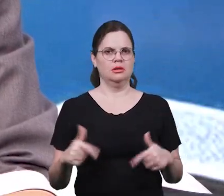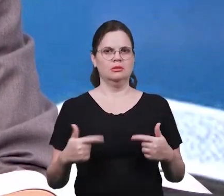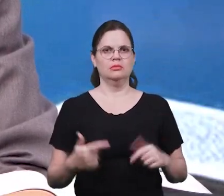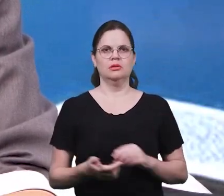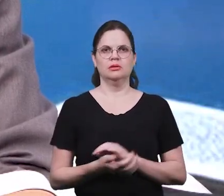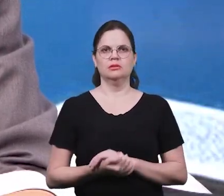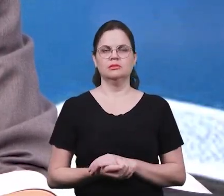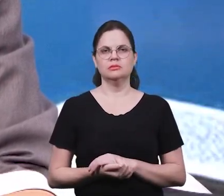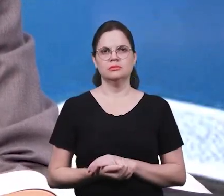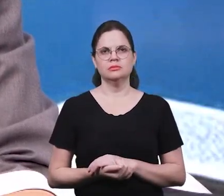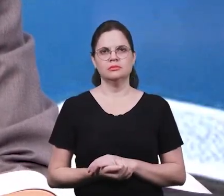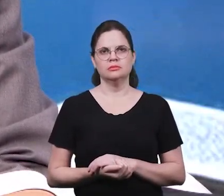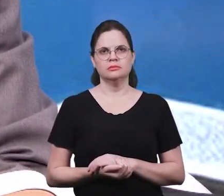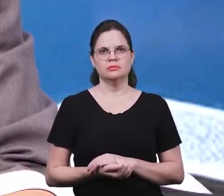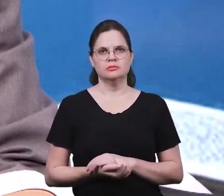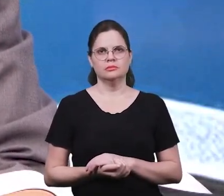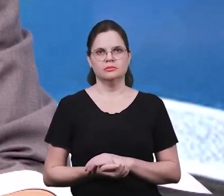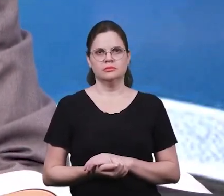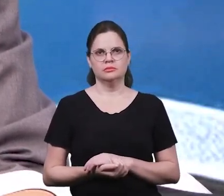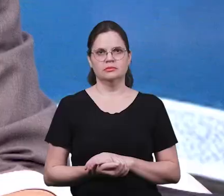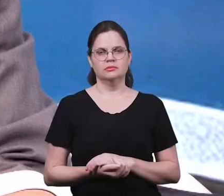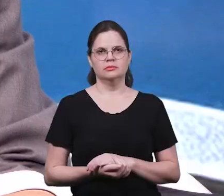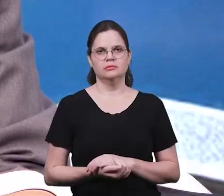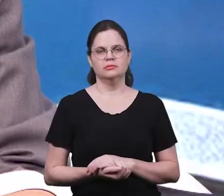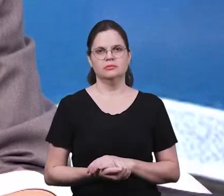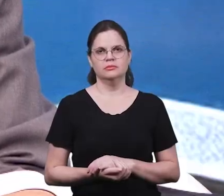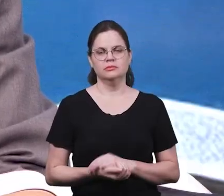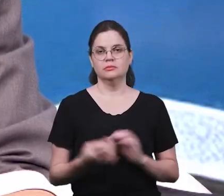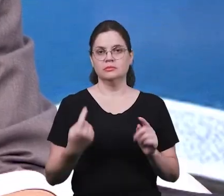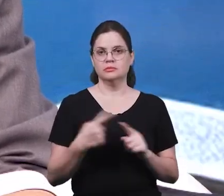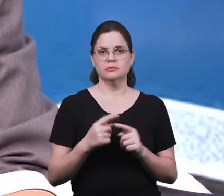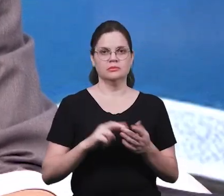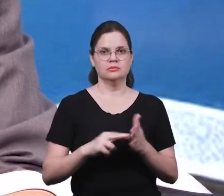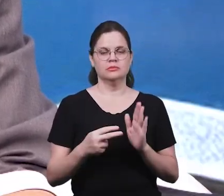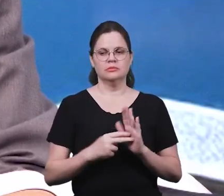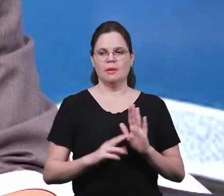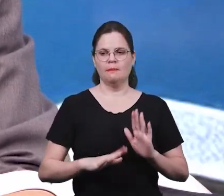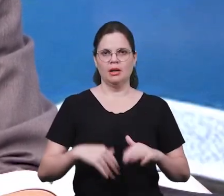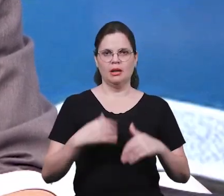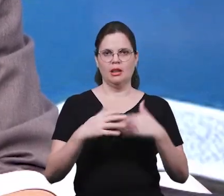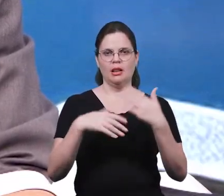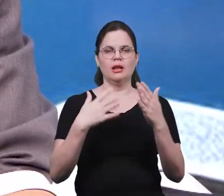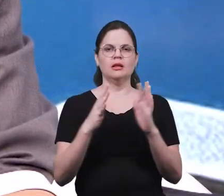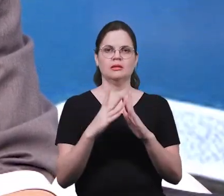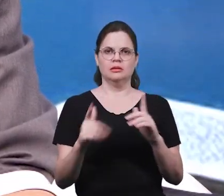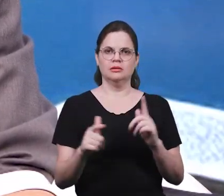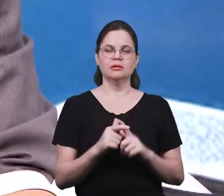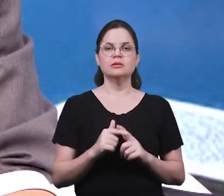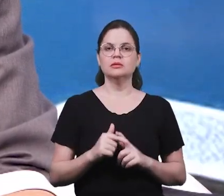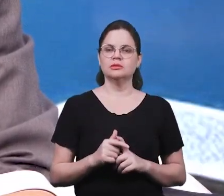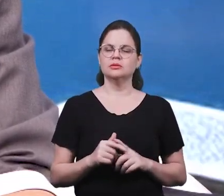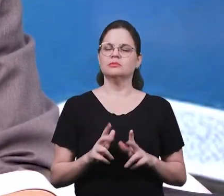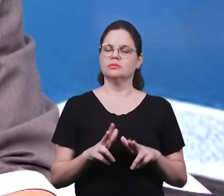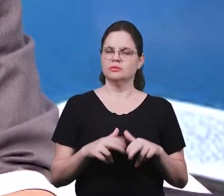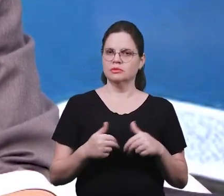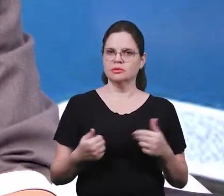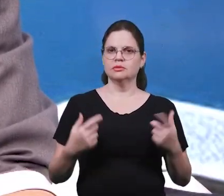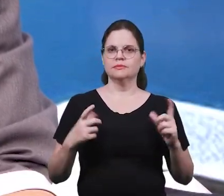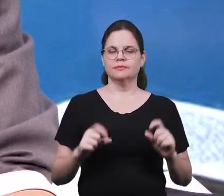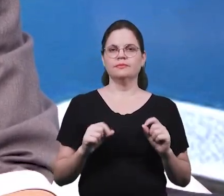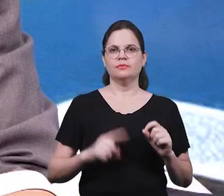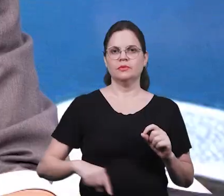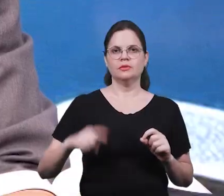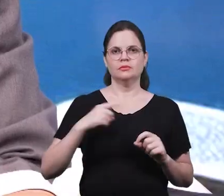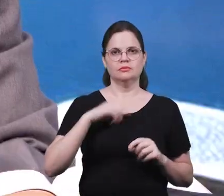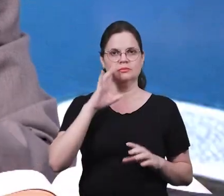ele presta à igreja, porque é em razão exatamente do crescimento da igreja. Foi exatamente isso que levou à